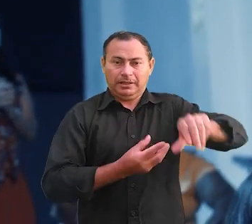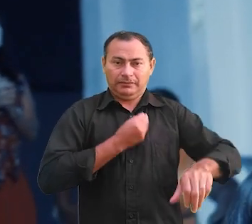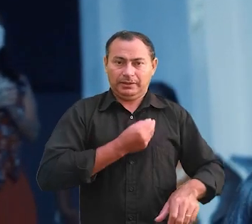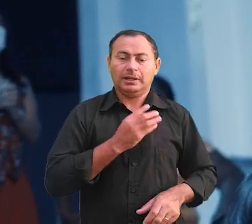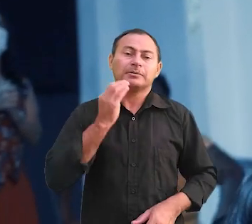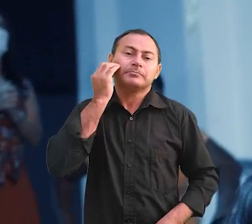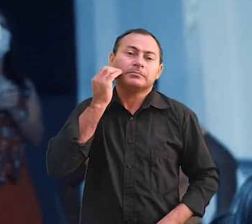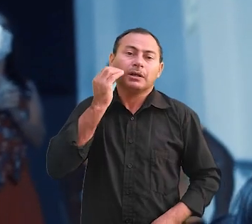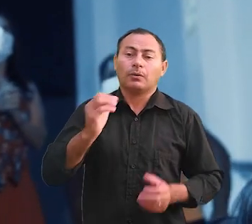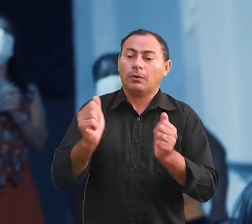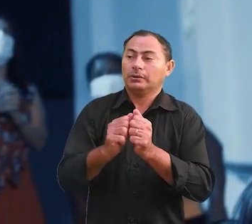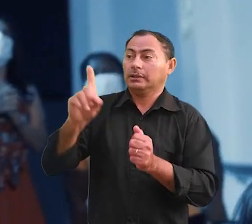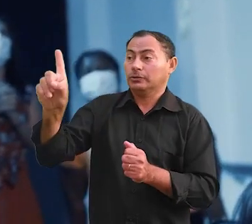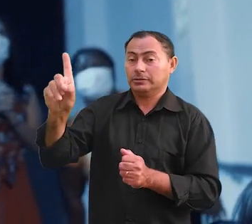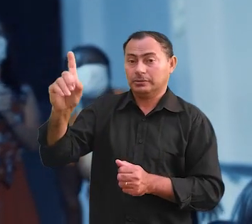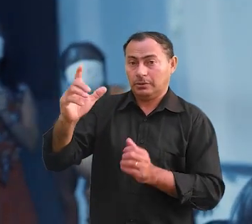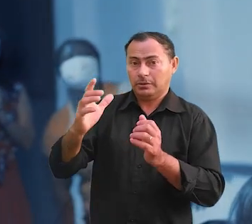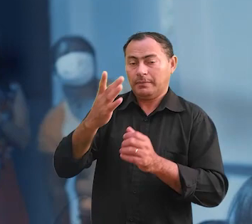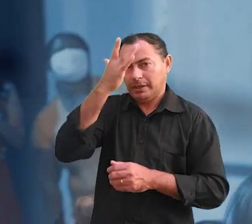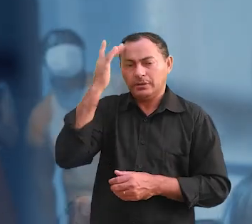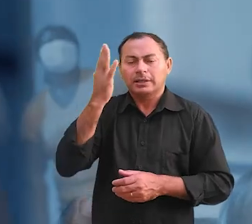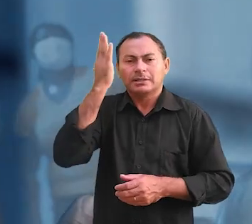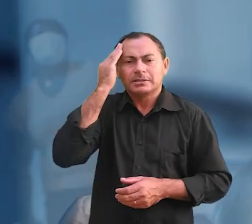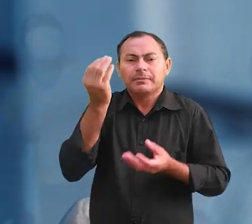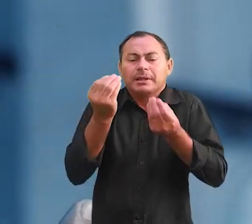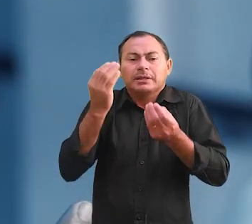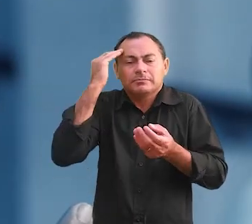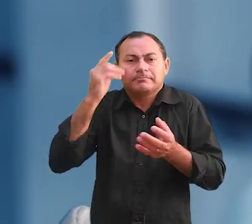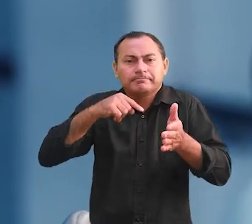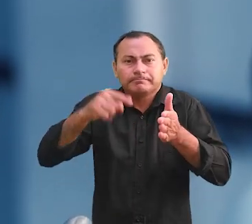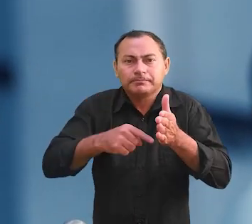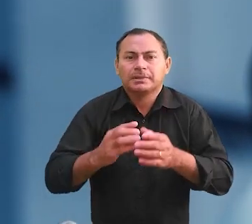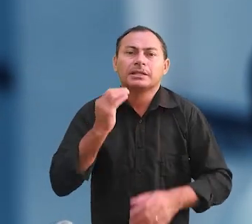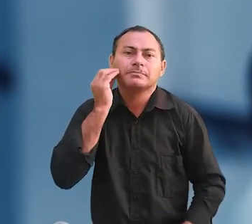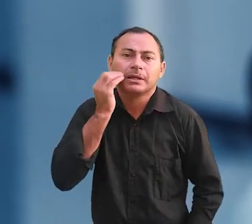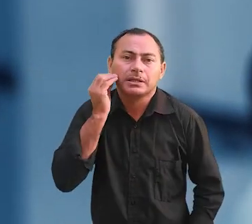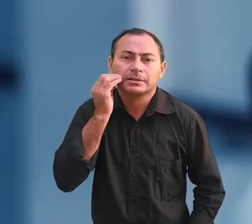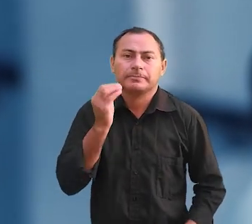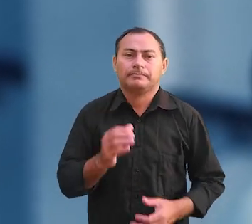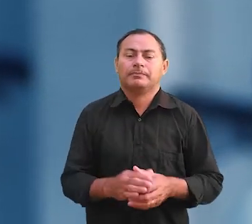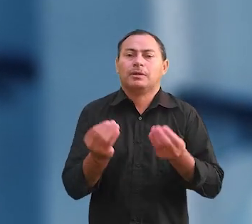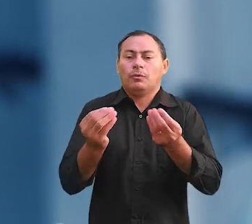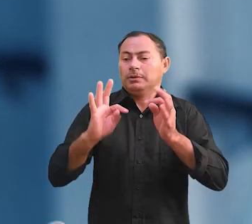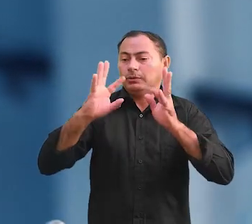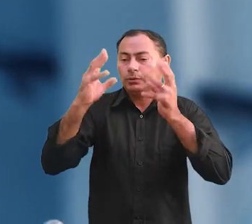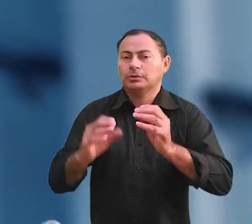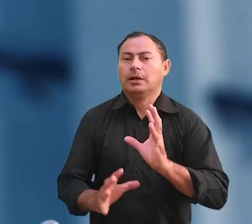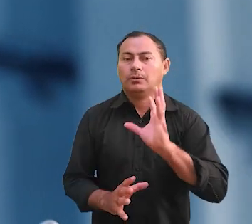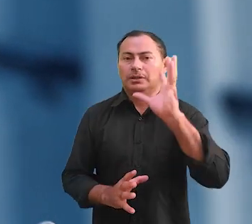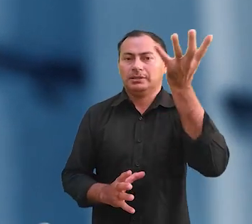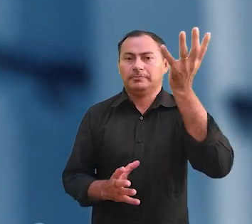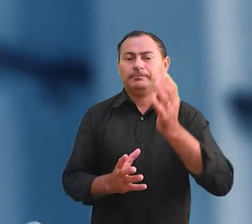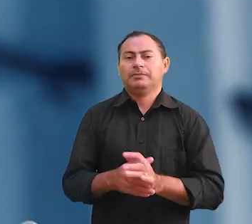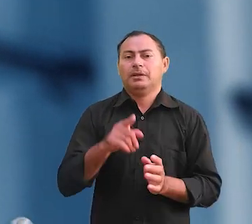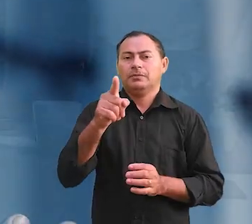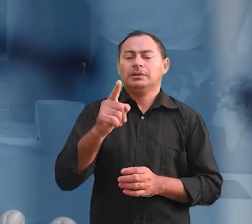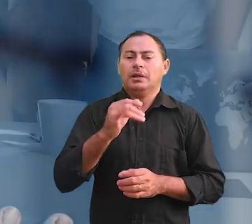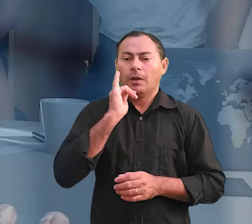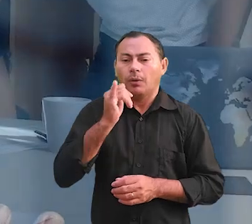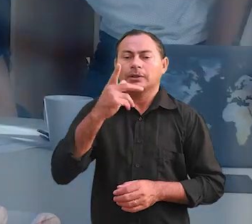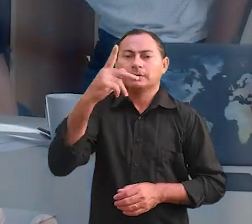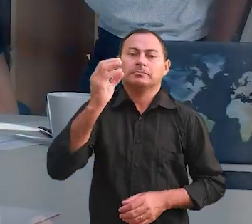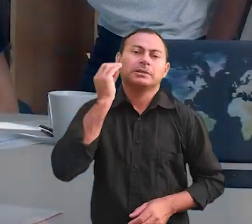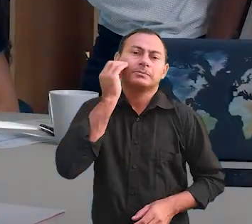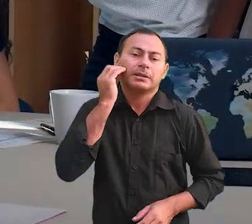a isso como uma experiência com deus as pessoas querem saber o tipo EA intensidade da experiência como tudo aconteceu